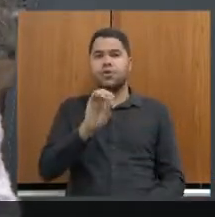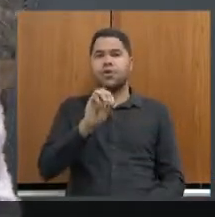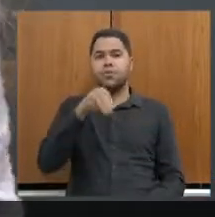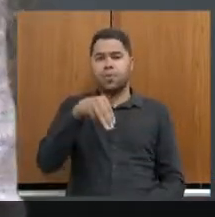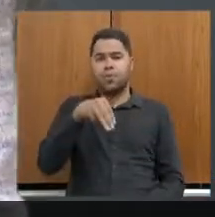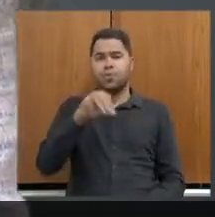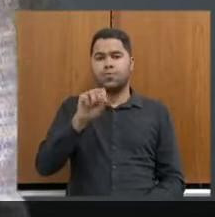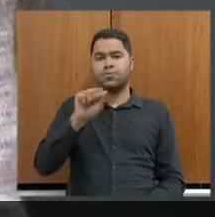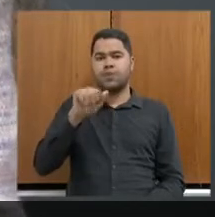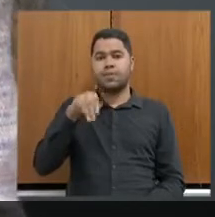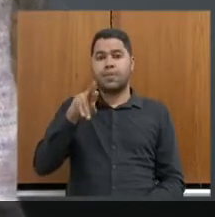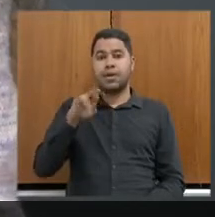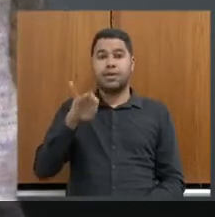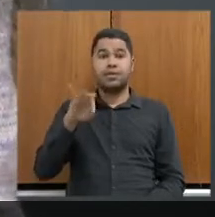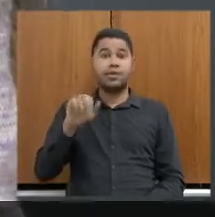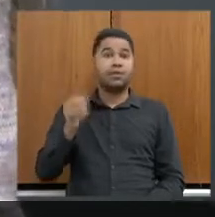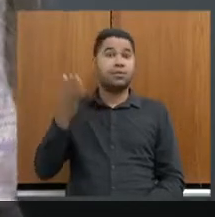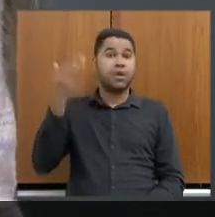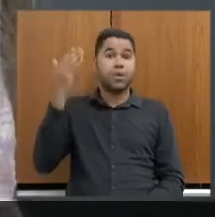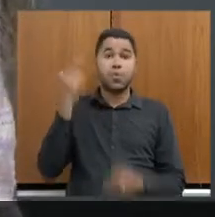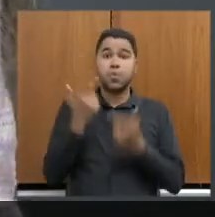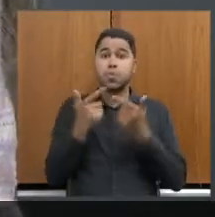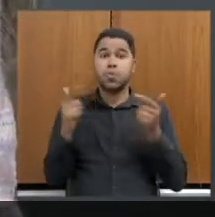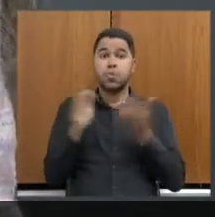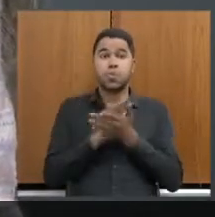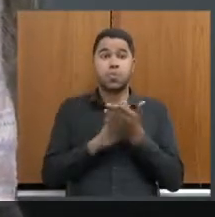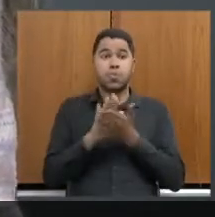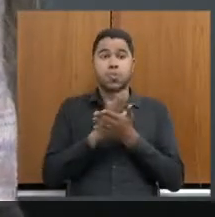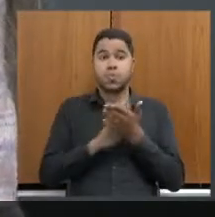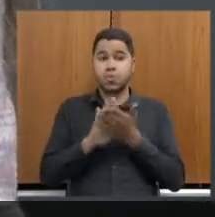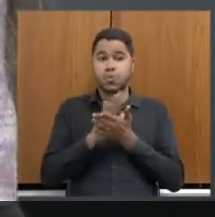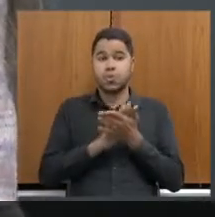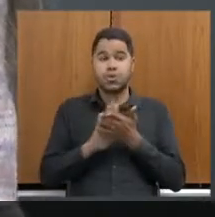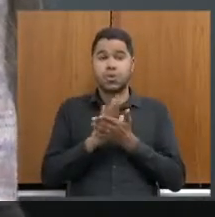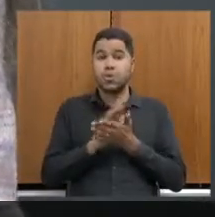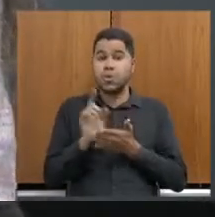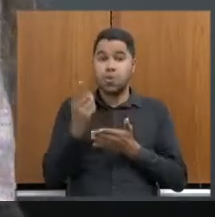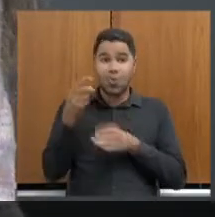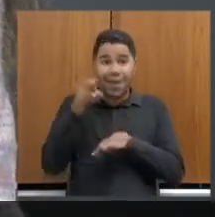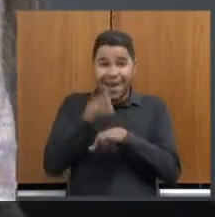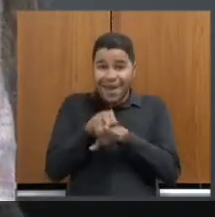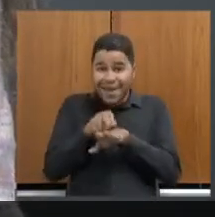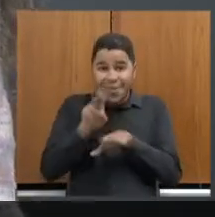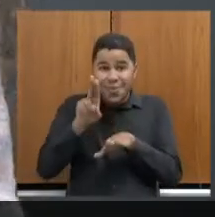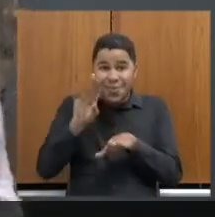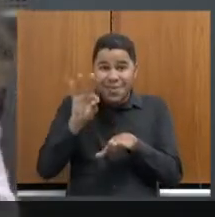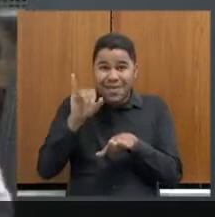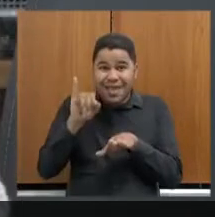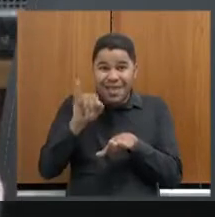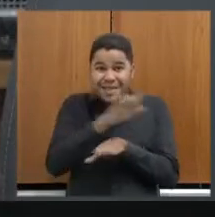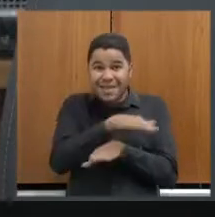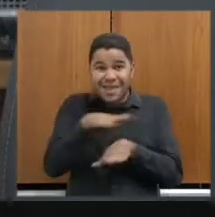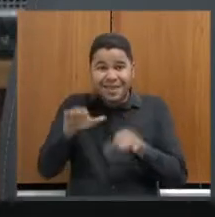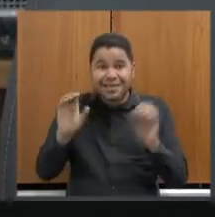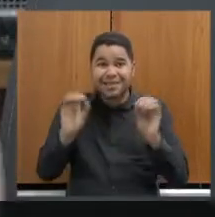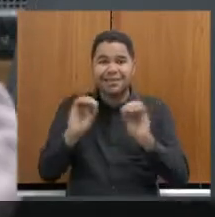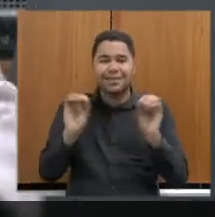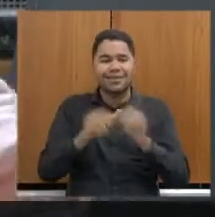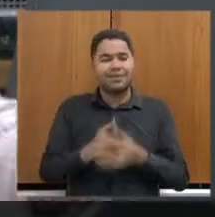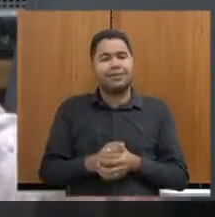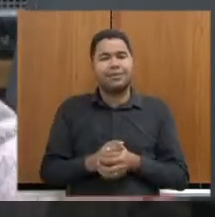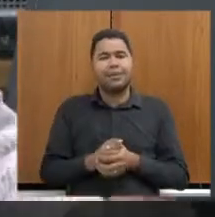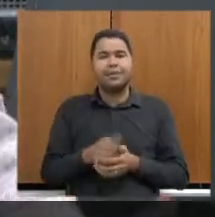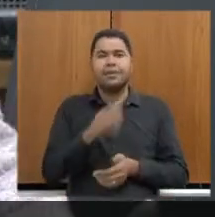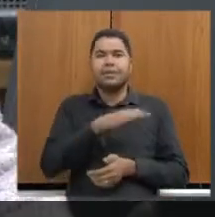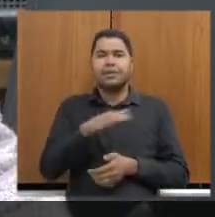isso na nossa região nós não tínhamos um presidente um leito de UTI pediátrica na nossa região as